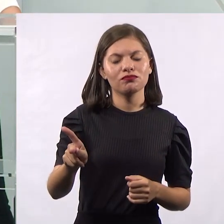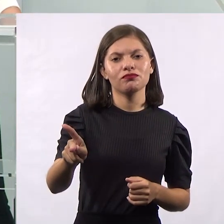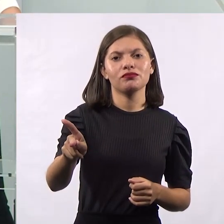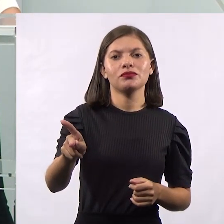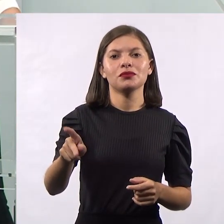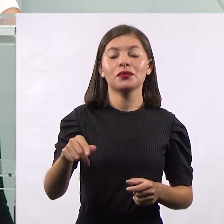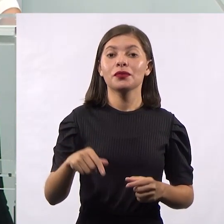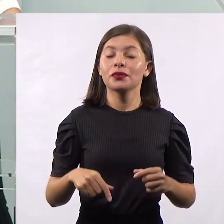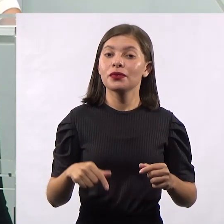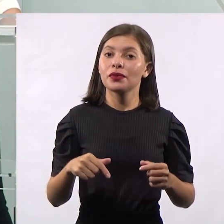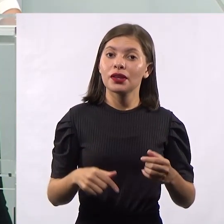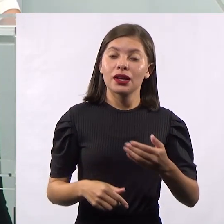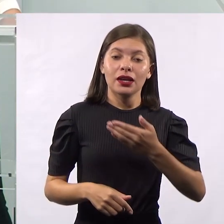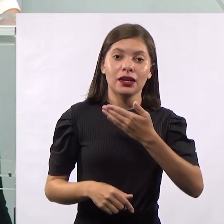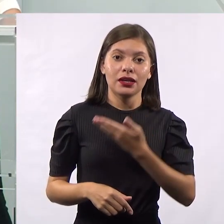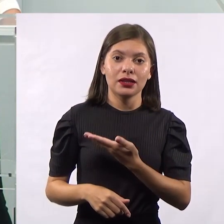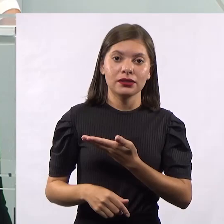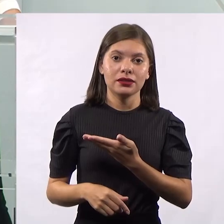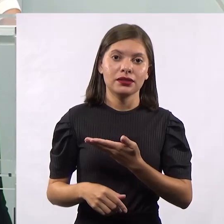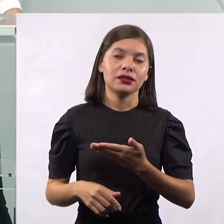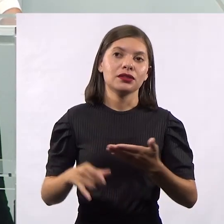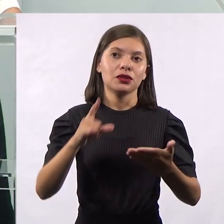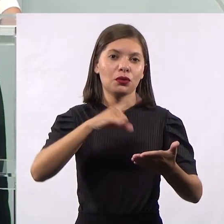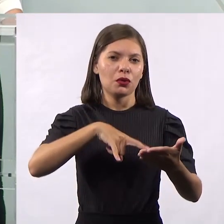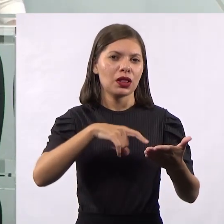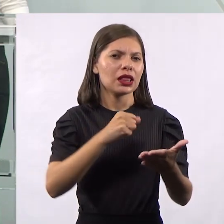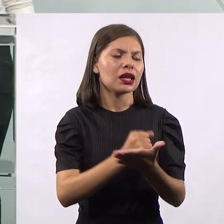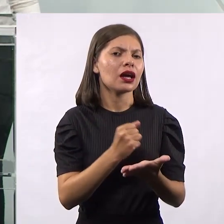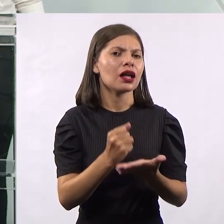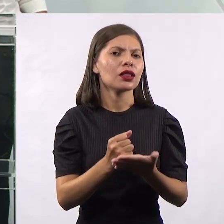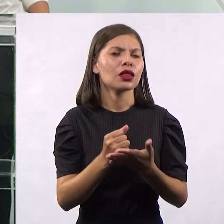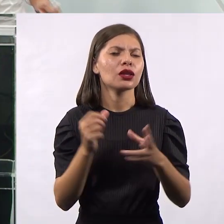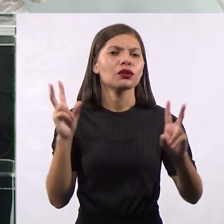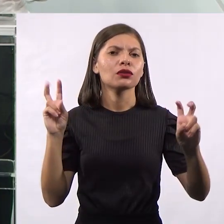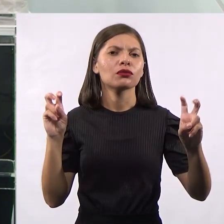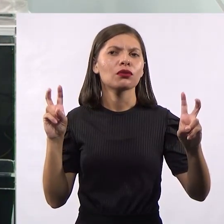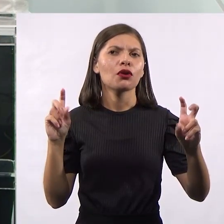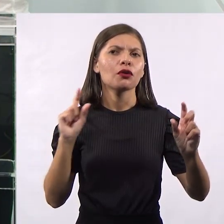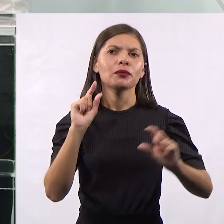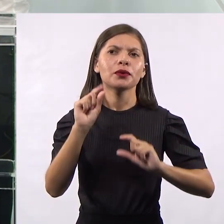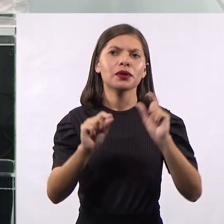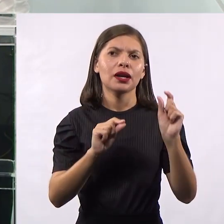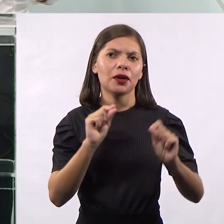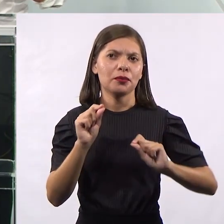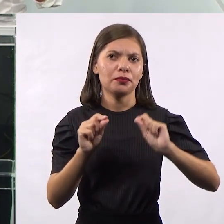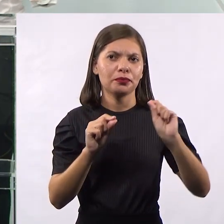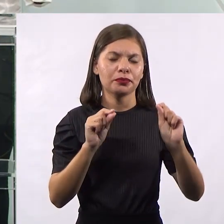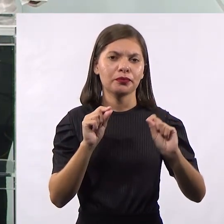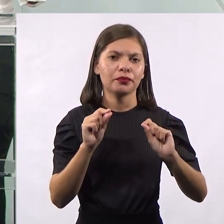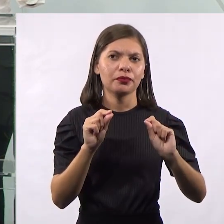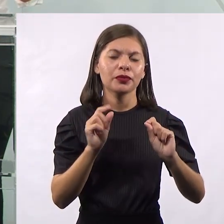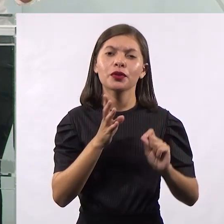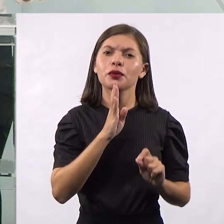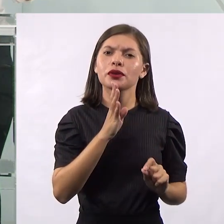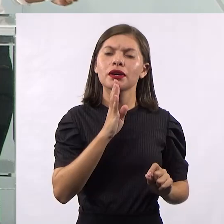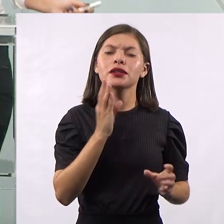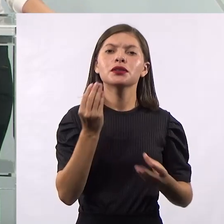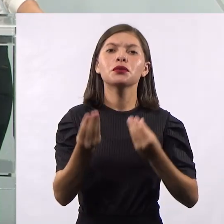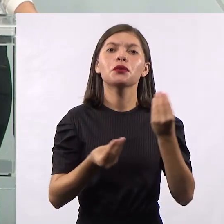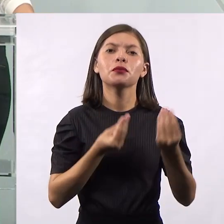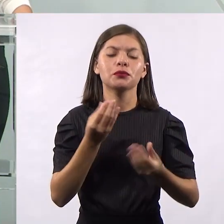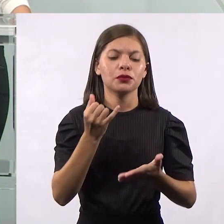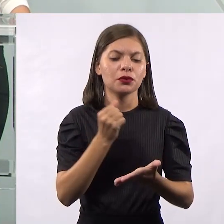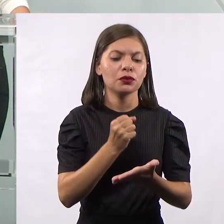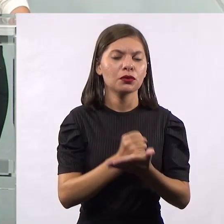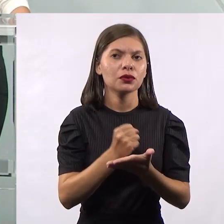Esses contratos por prazo indeterminado, eles são conhecidos, já eram conhecidos como o contrato de adesão. Então,